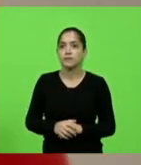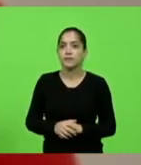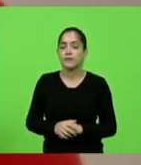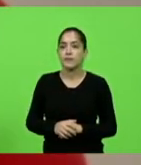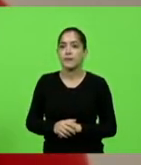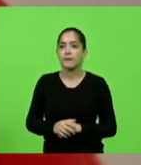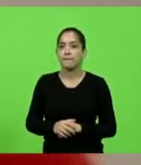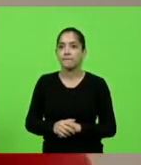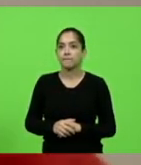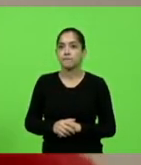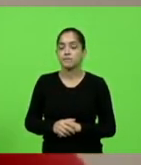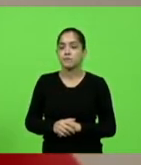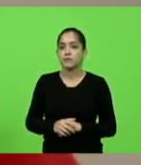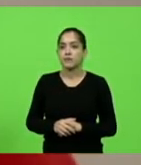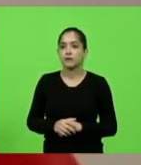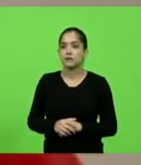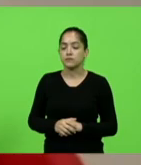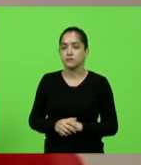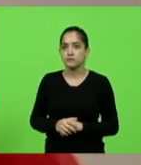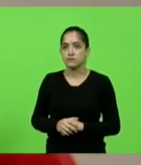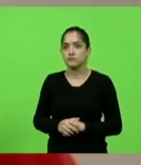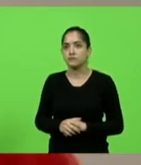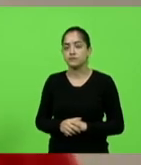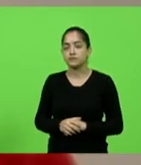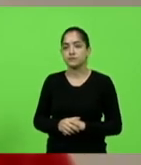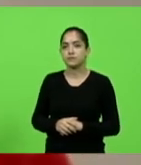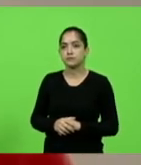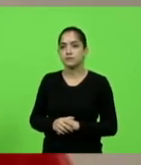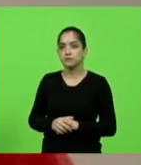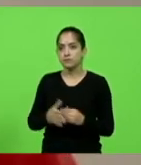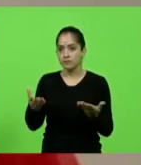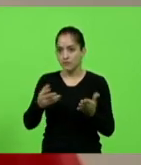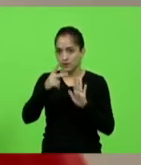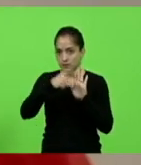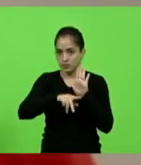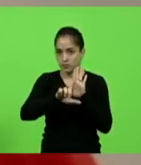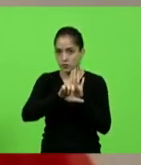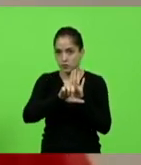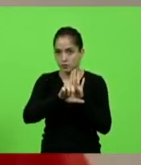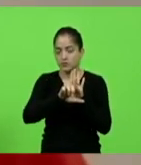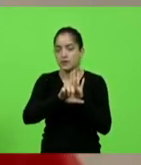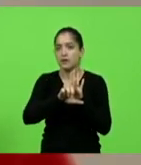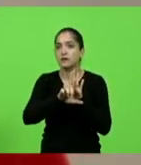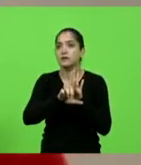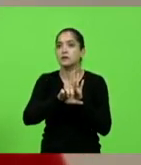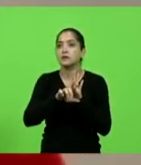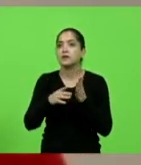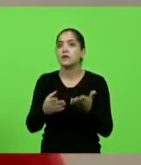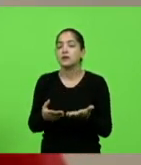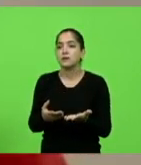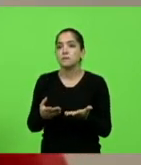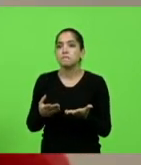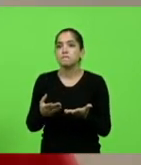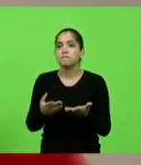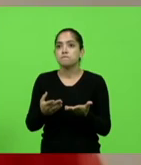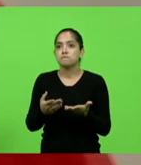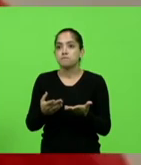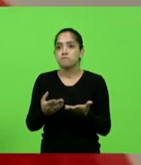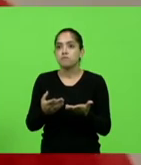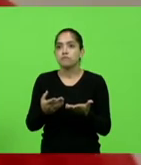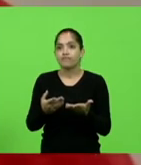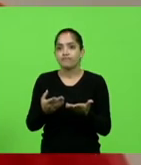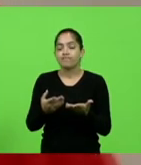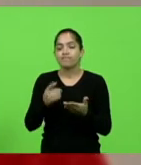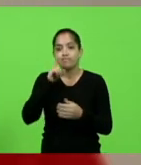Deputadas, deputados, este projeto de lei é um fator de extremo